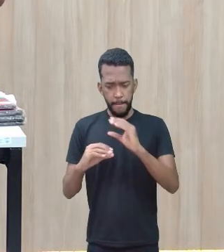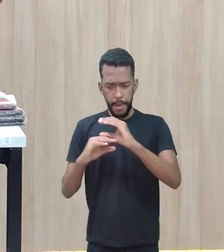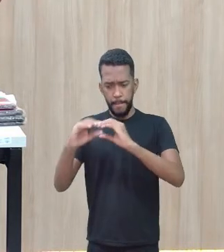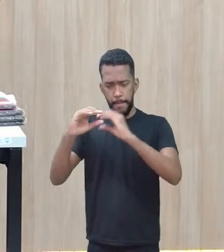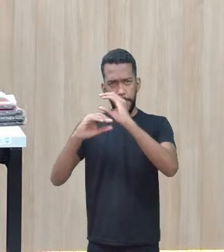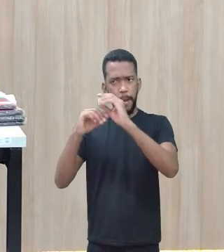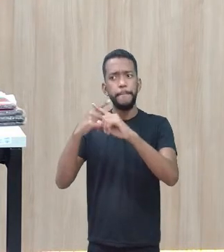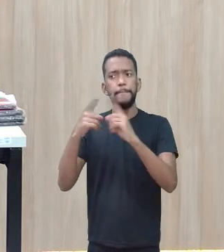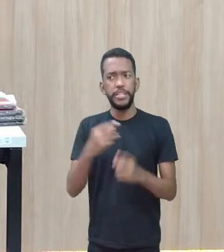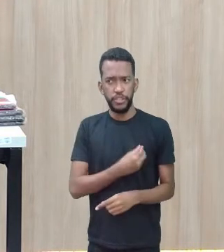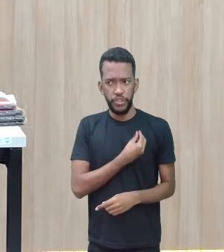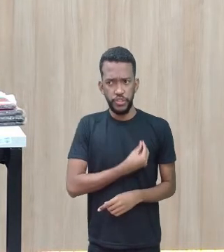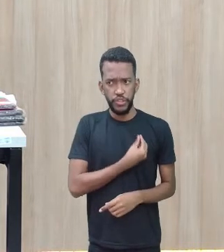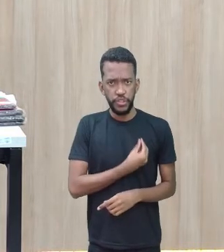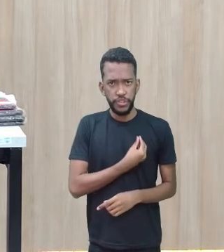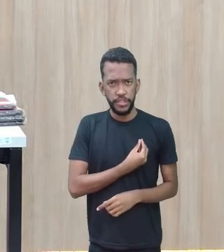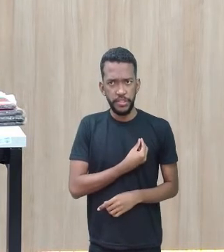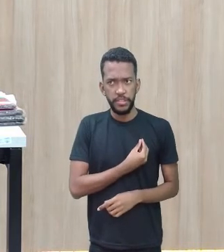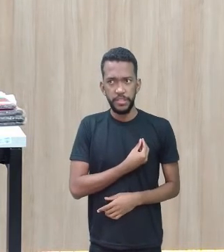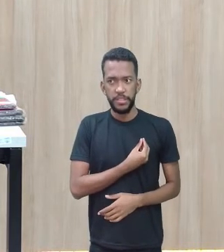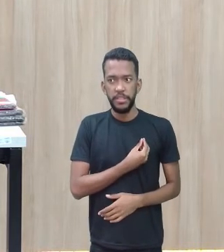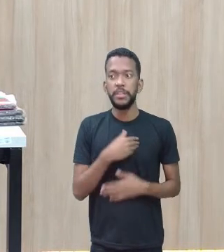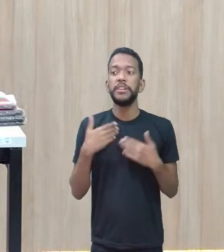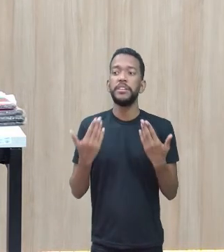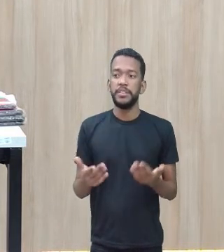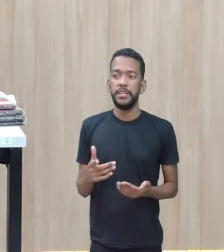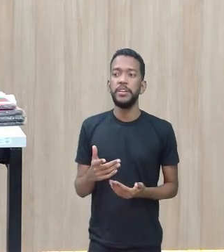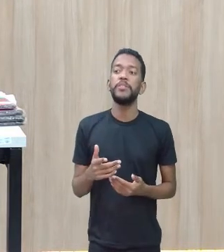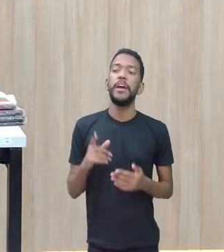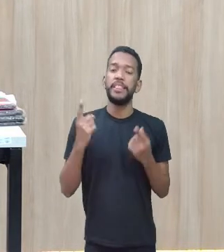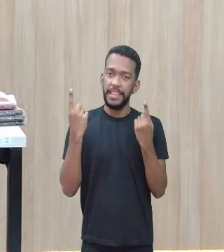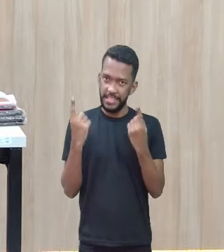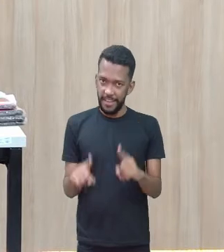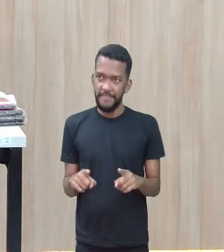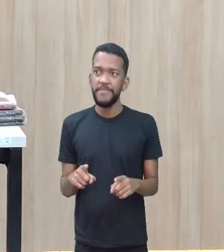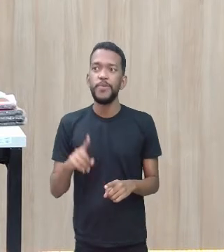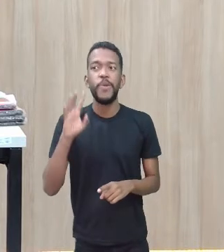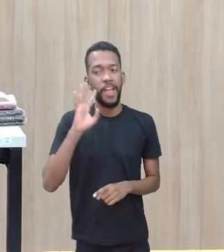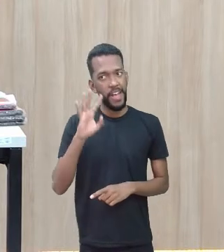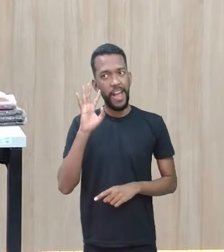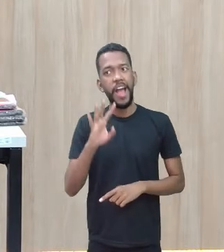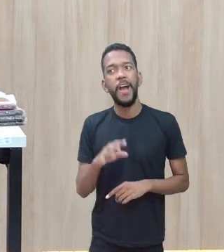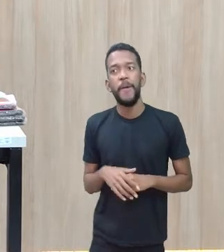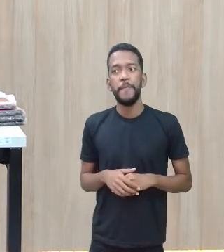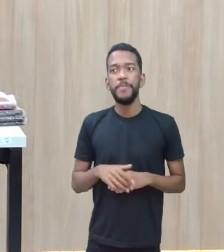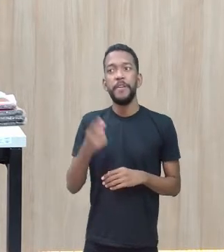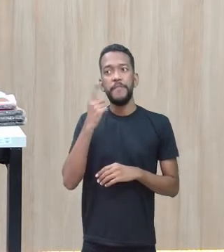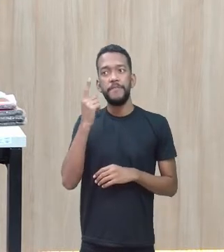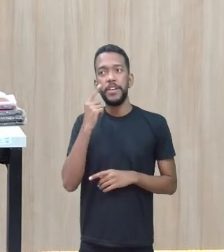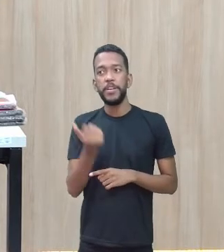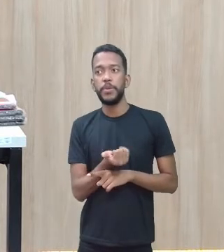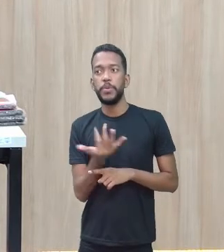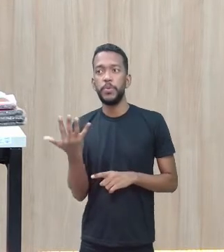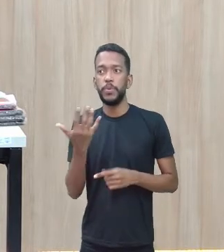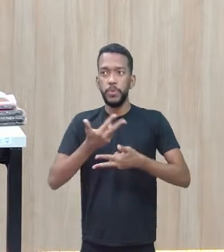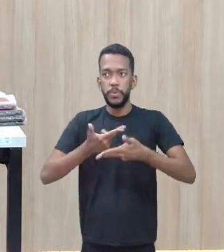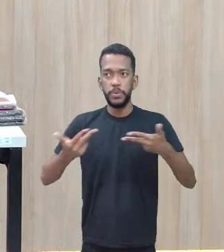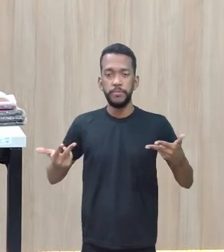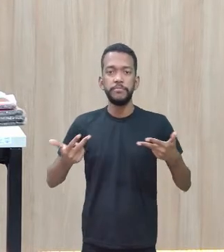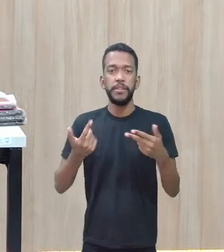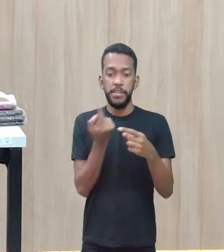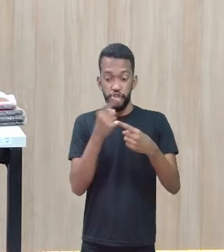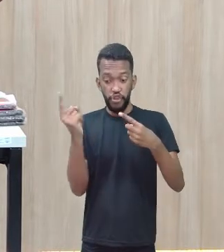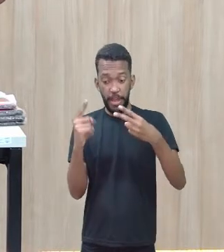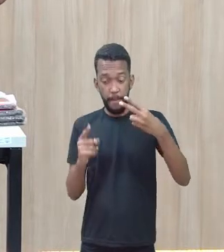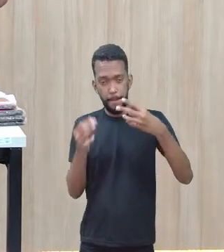elas existem? Então, um grande desafio. Legal, não é, pessoal? Vejam quantas questões. O checkpoint é